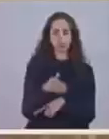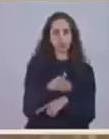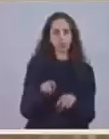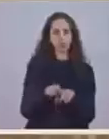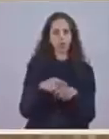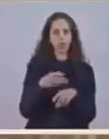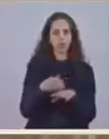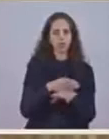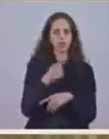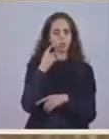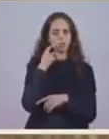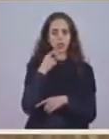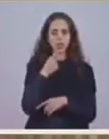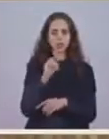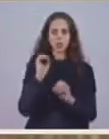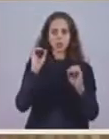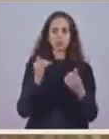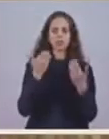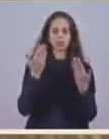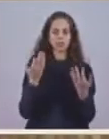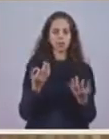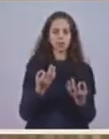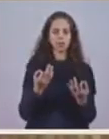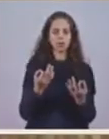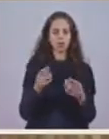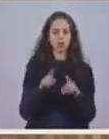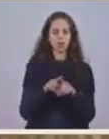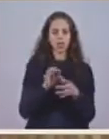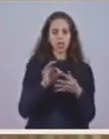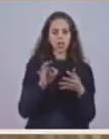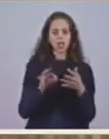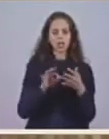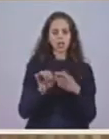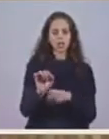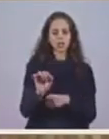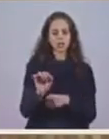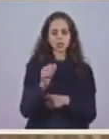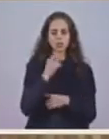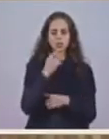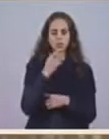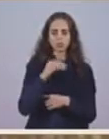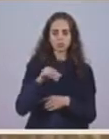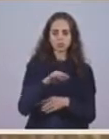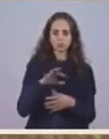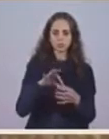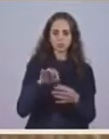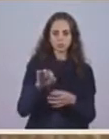vos disse logo no início, com características bem singulares.